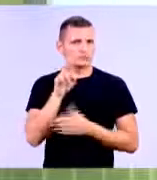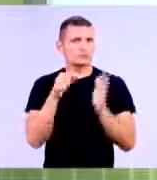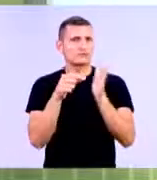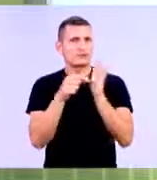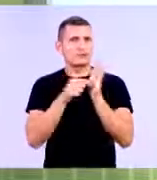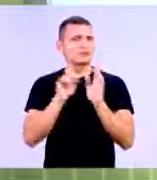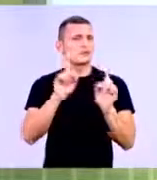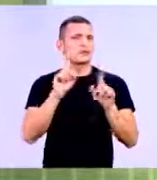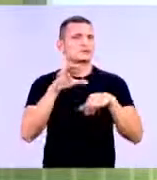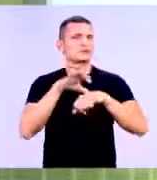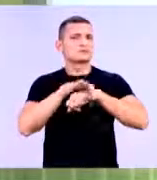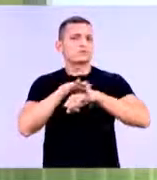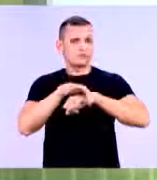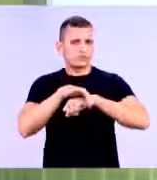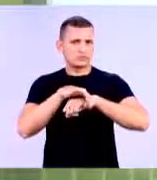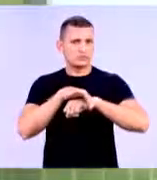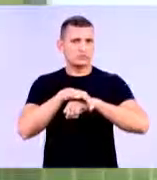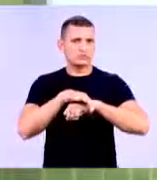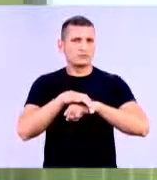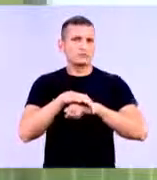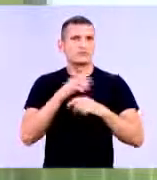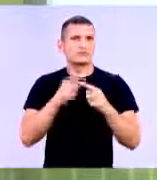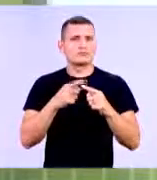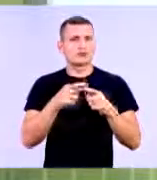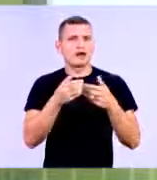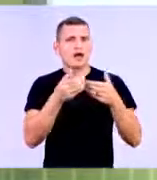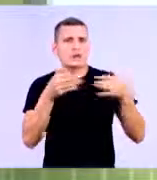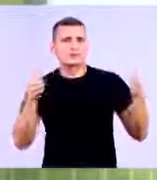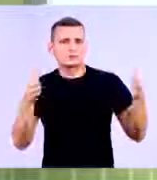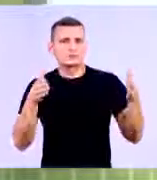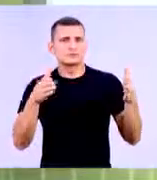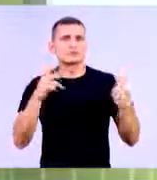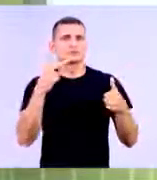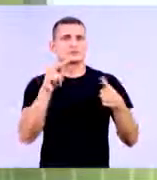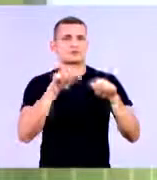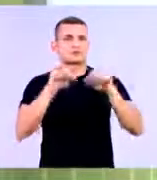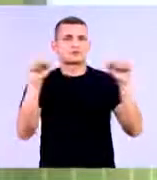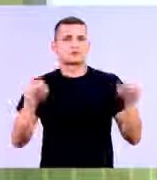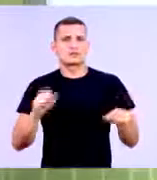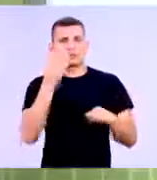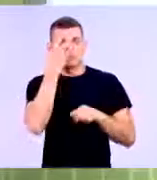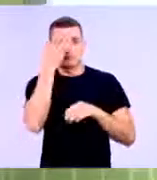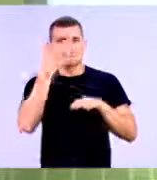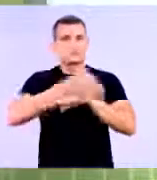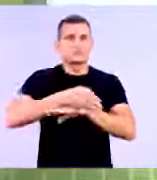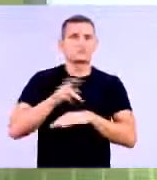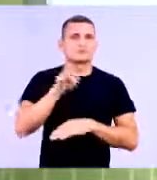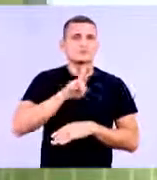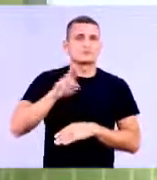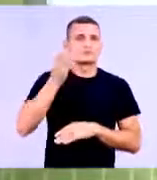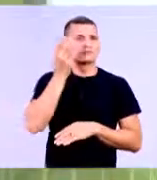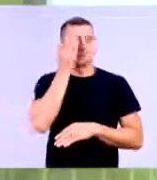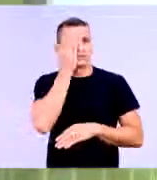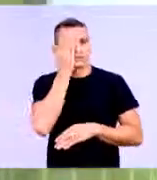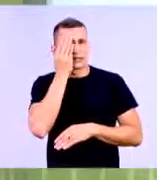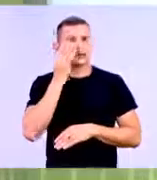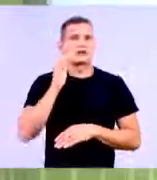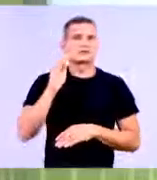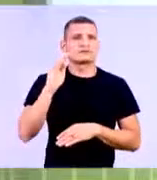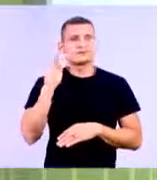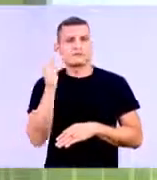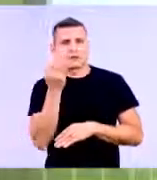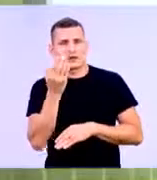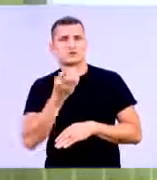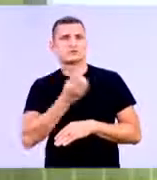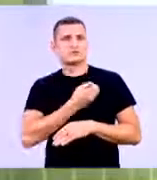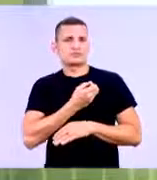nada seguro, que exatamente está abrindo a porta do teu sistema, utilizando um cracker, né? Utilizando uma cereal que você